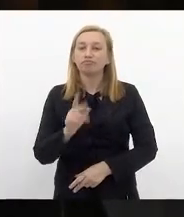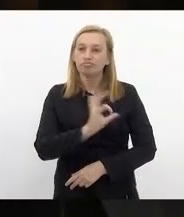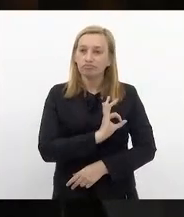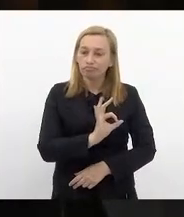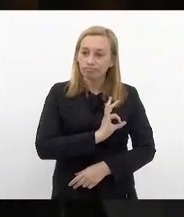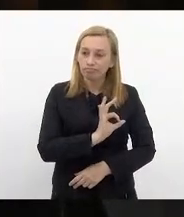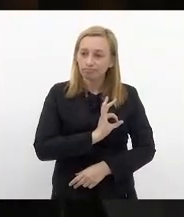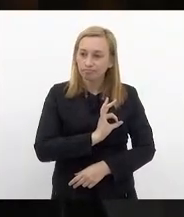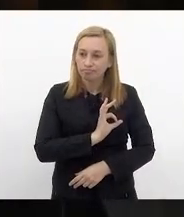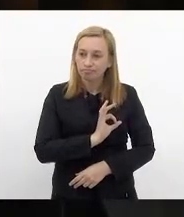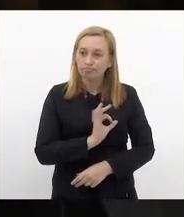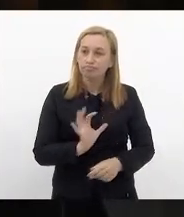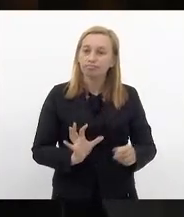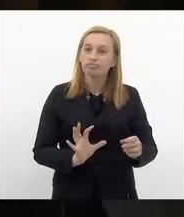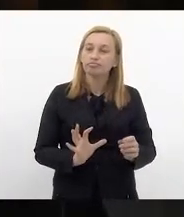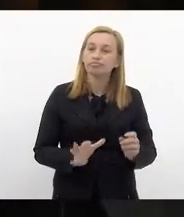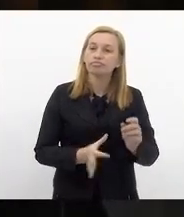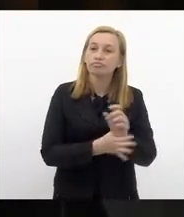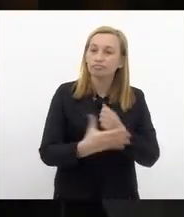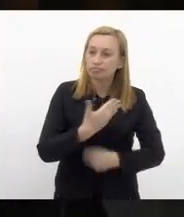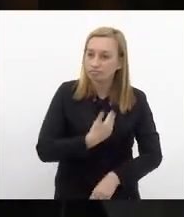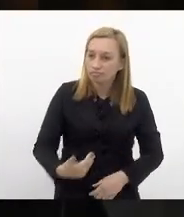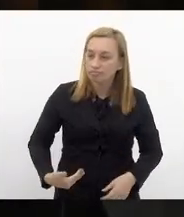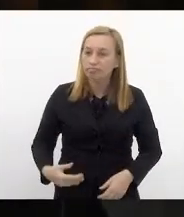estejam gerando segurança pública.